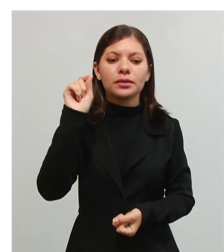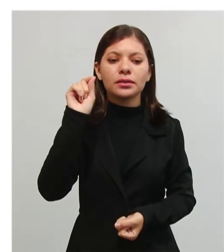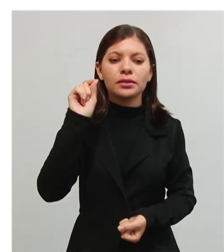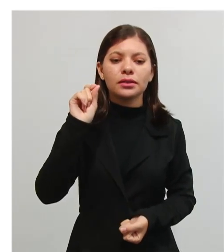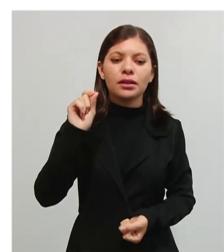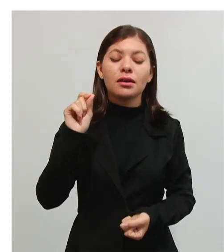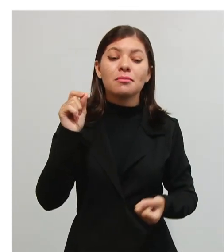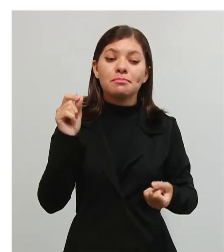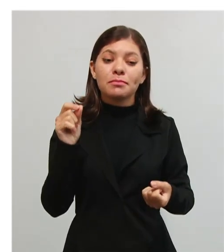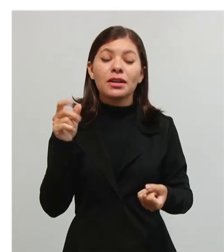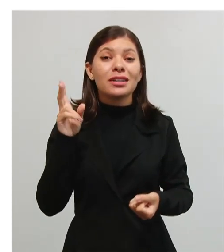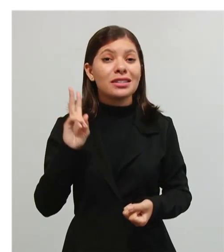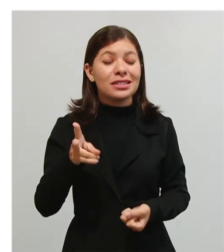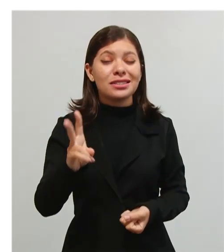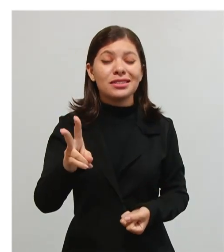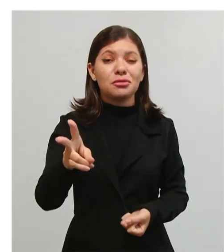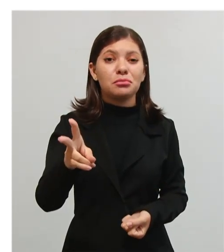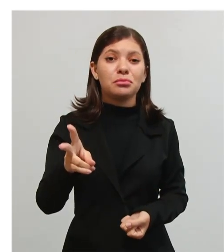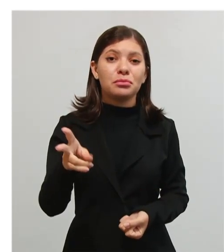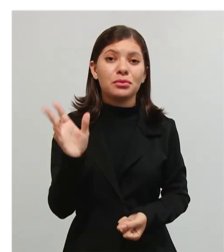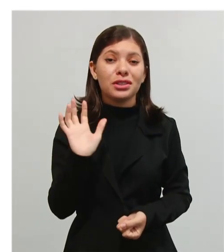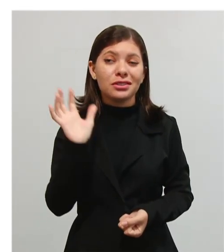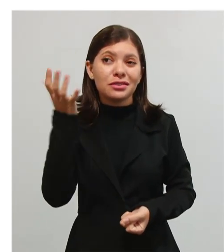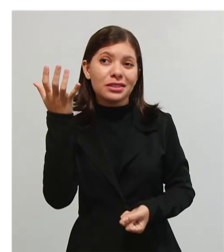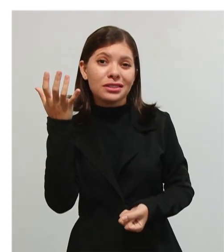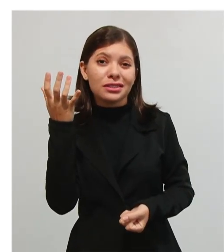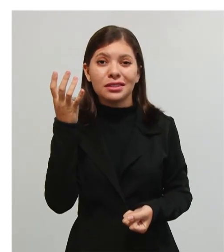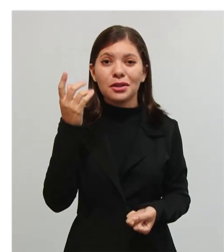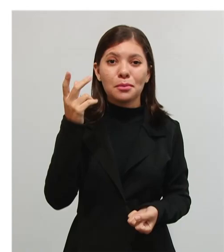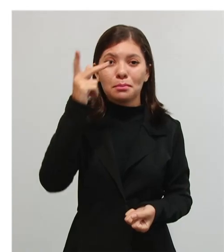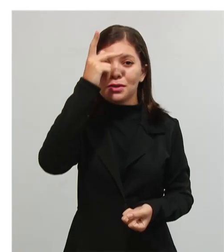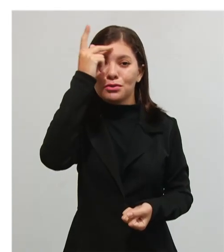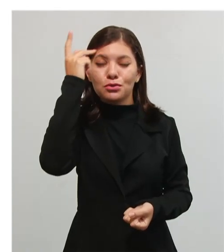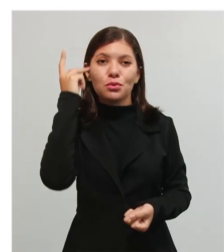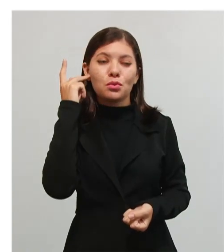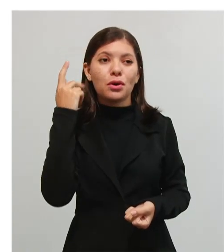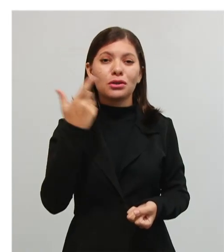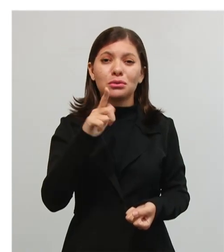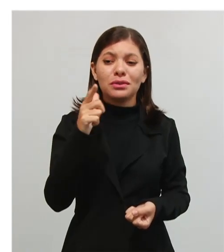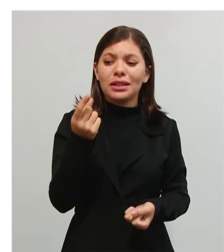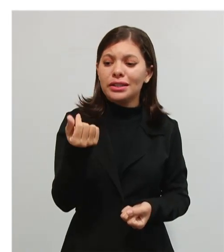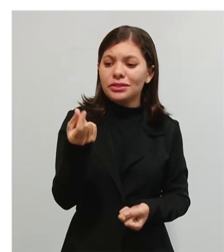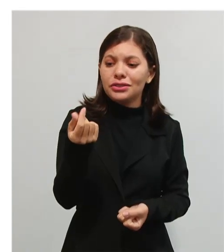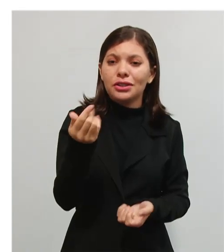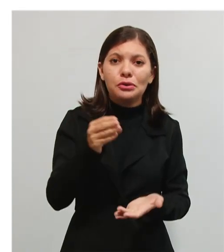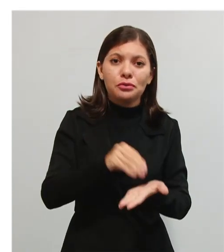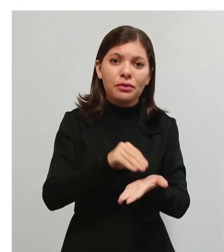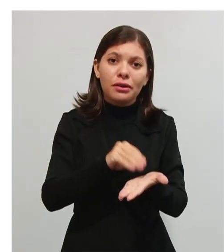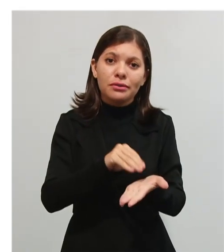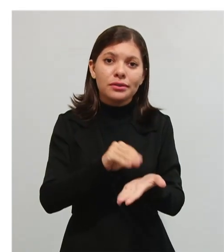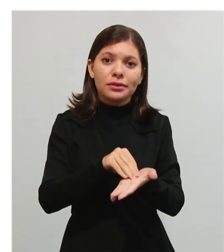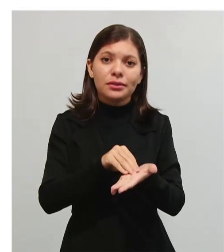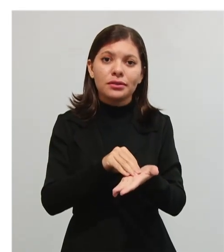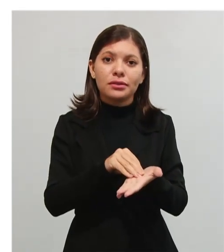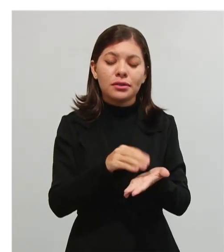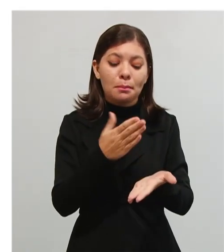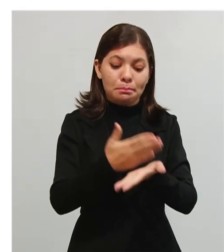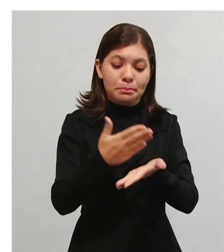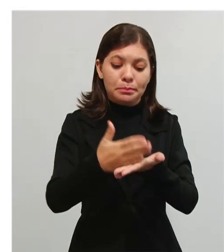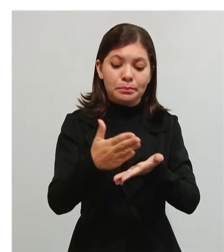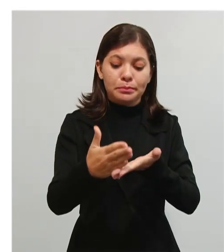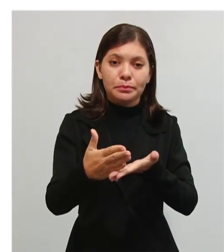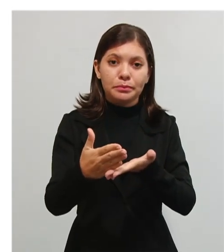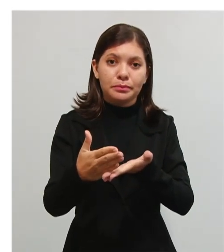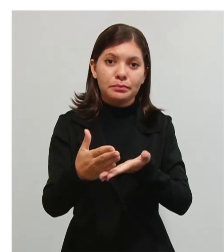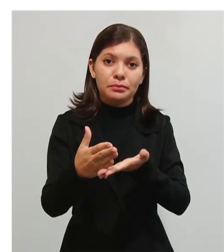com muita frequência, às vezes acontece um imprevisto e a pessoa não tem ali o dinheiro de pagar aquela parcela ou efetuar o